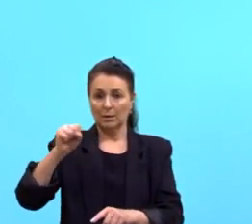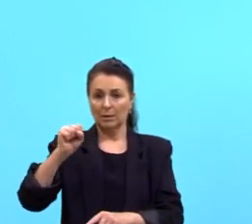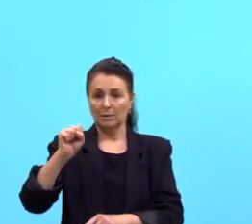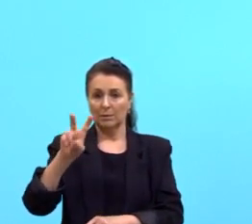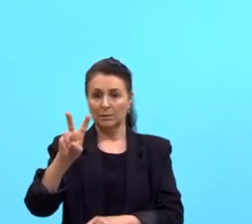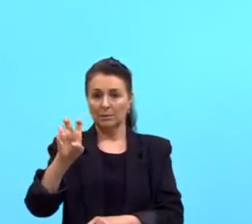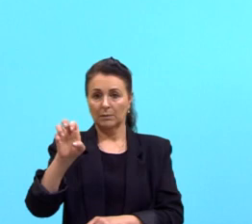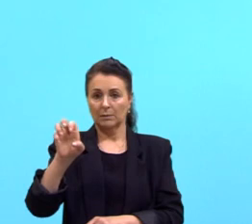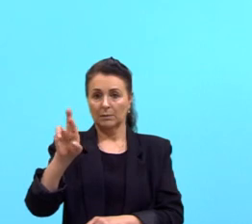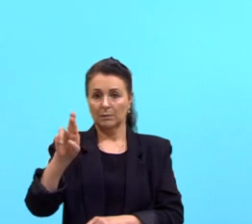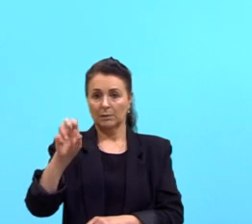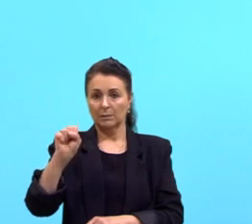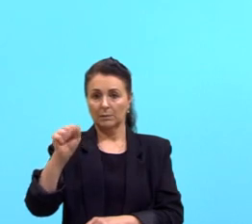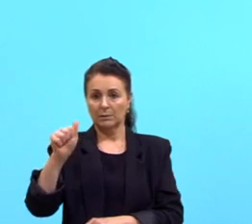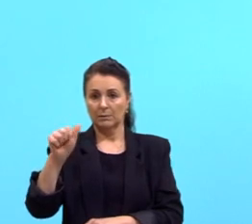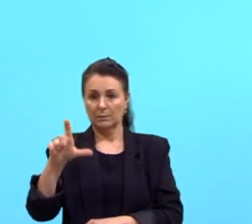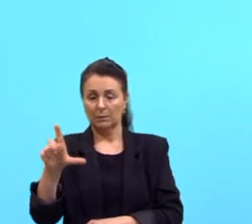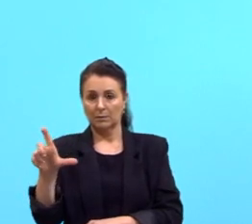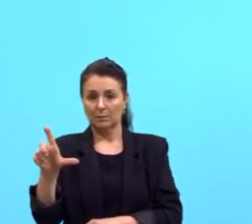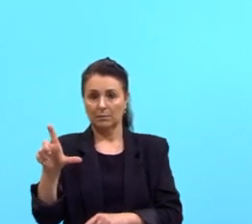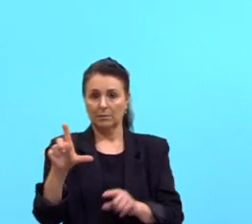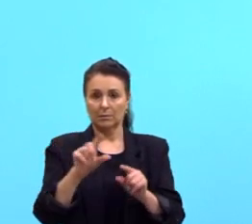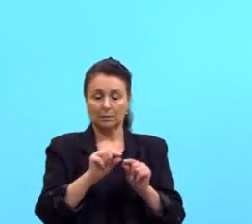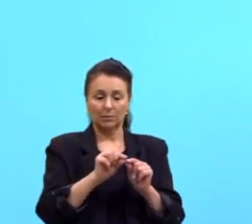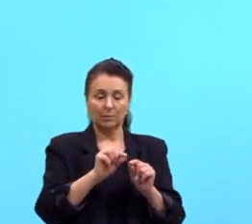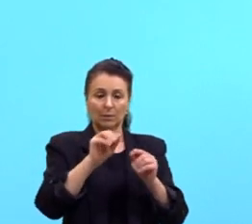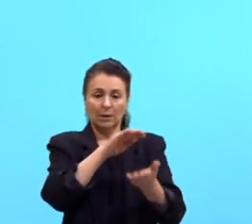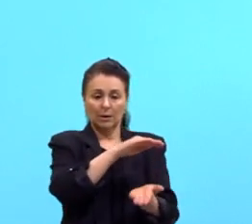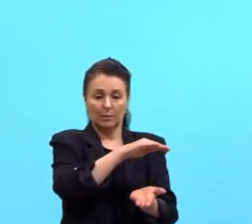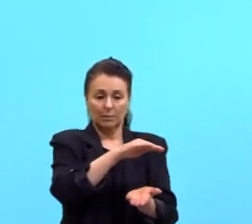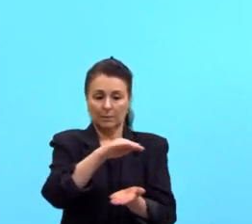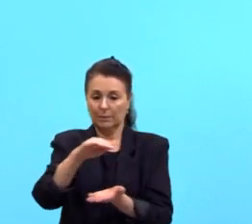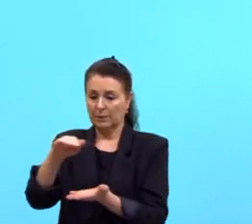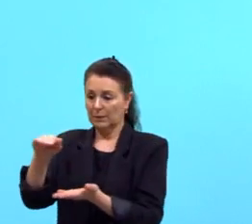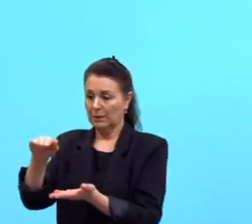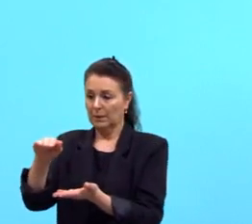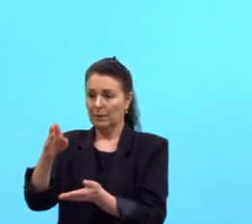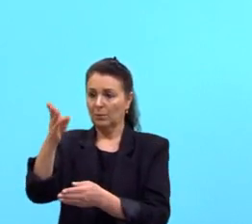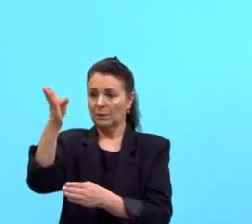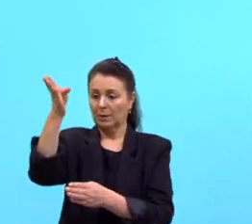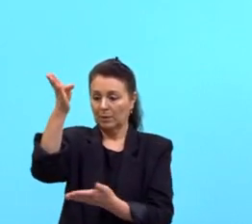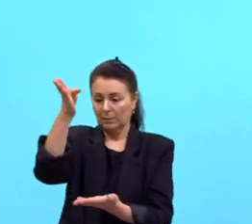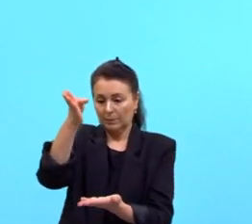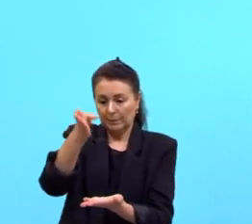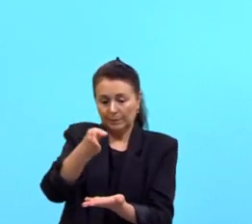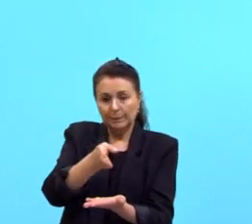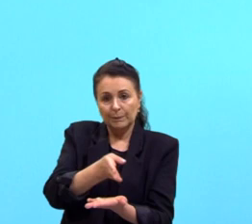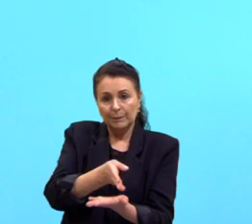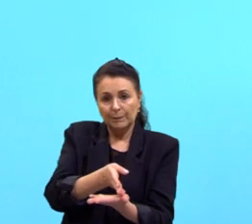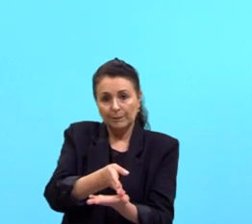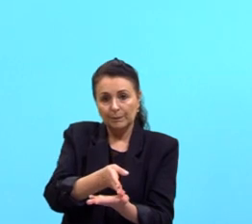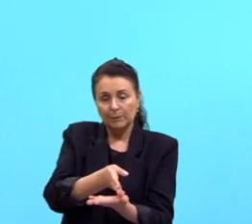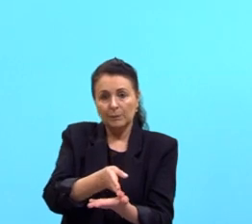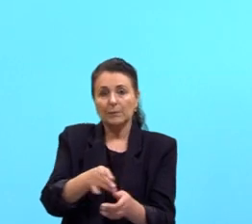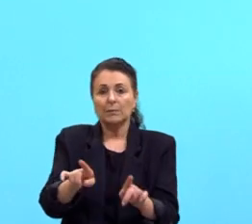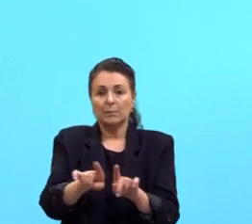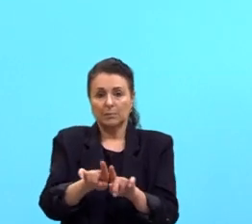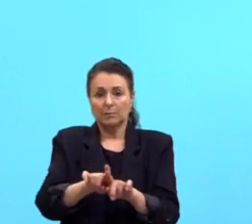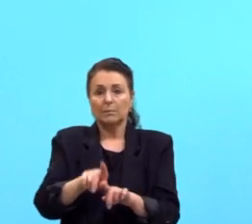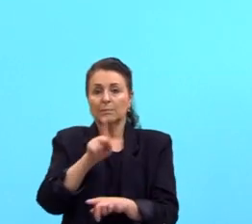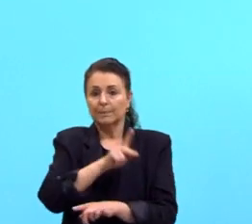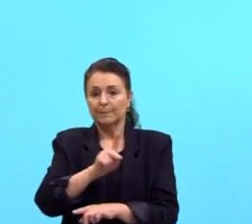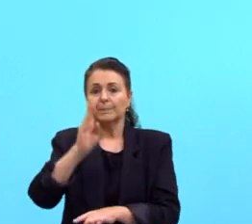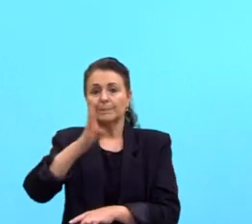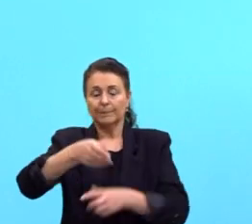retas paralelas cortadas por uma transversal aqui também um conteúdo que nós Já estudamos nas aulas